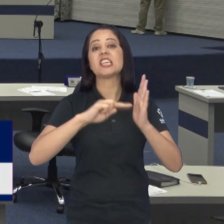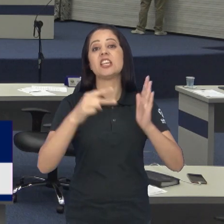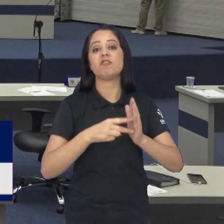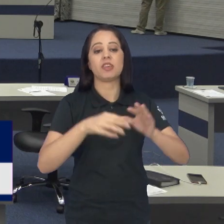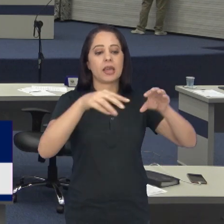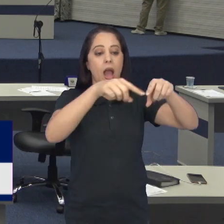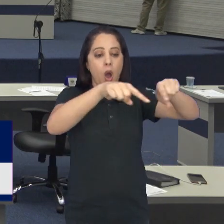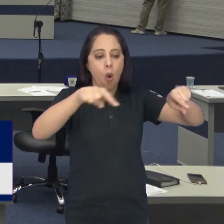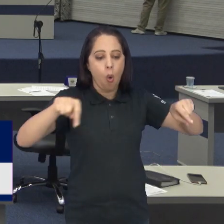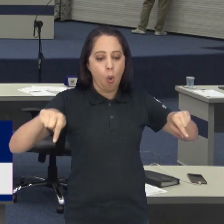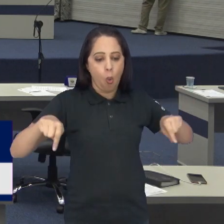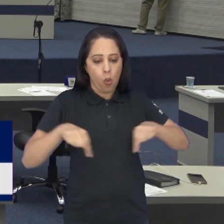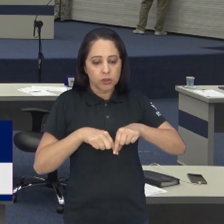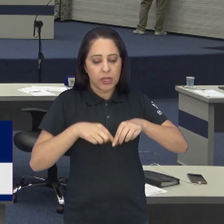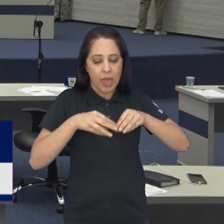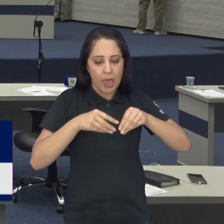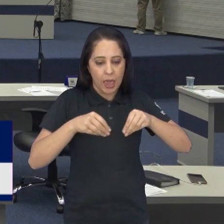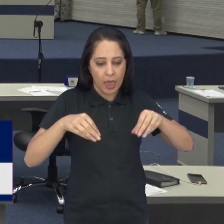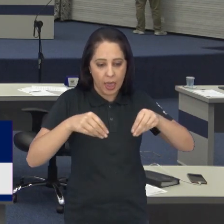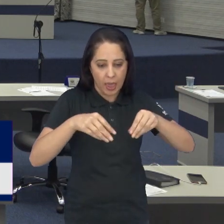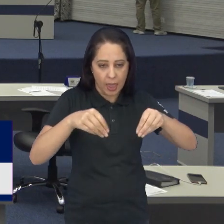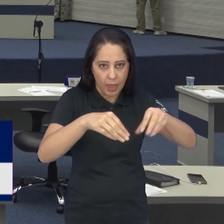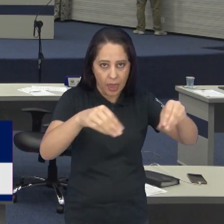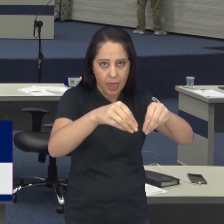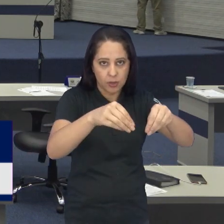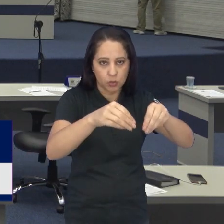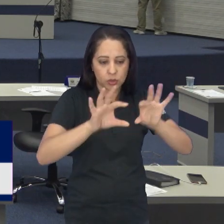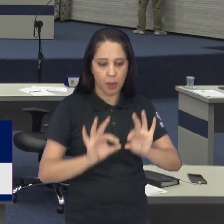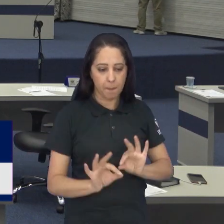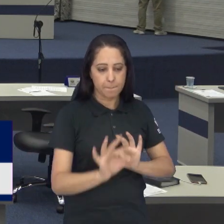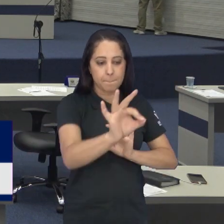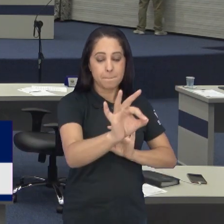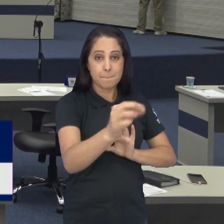tem 1.000 metros quadrados,